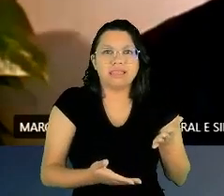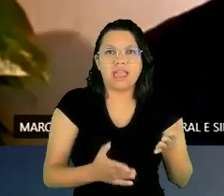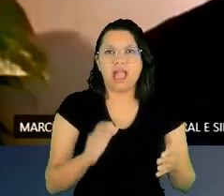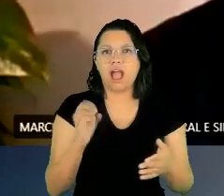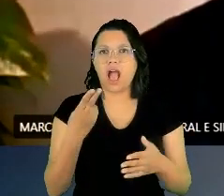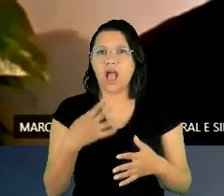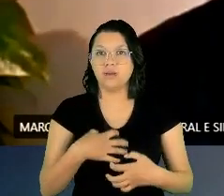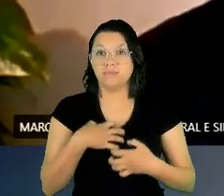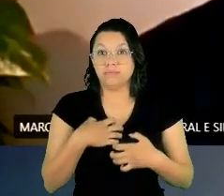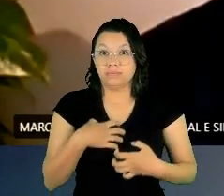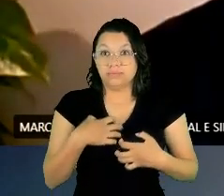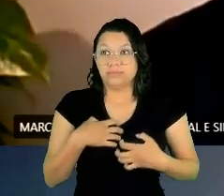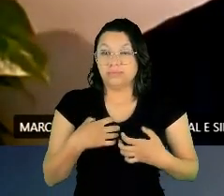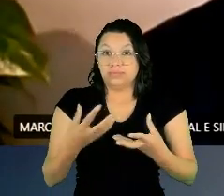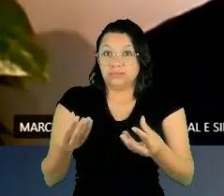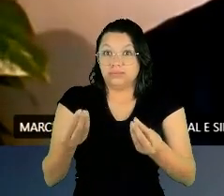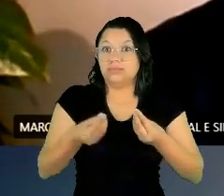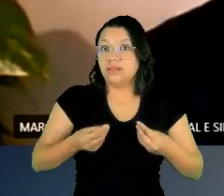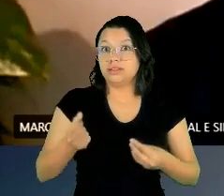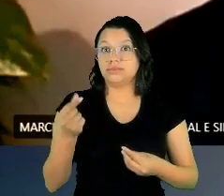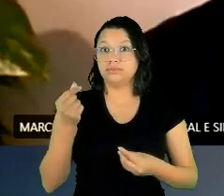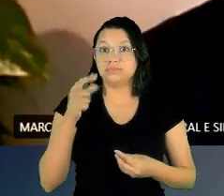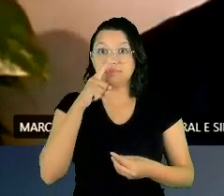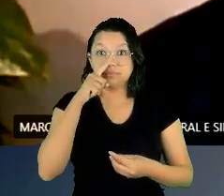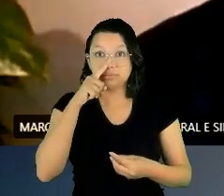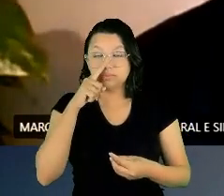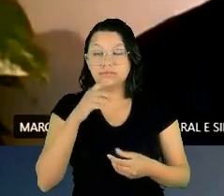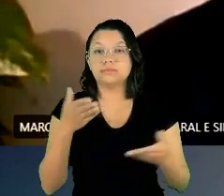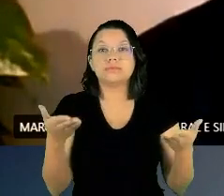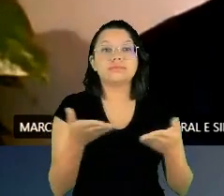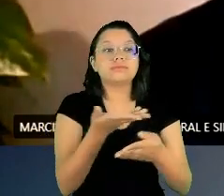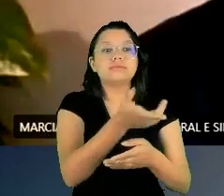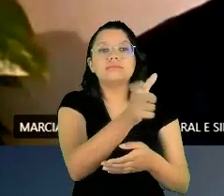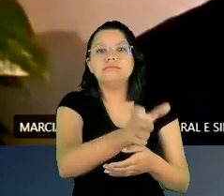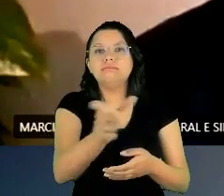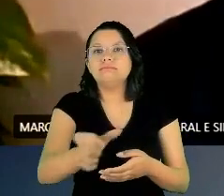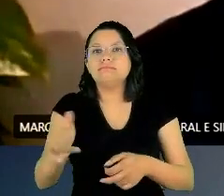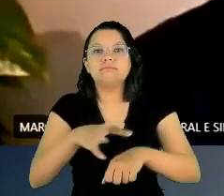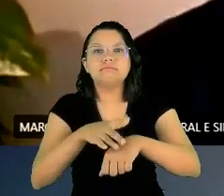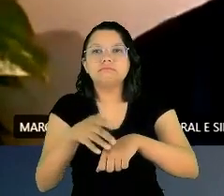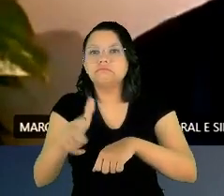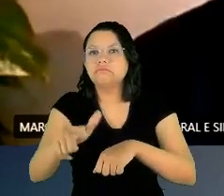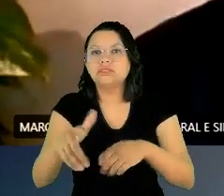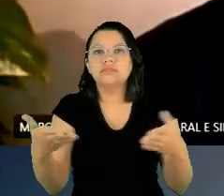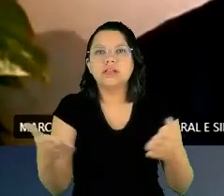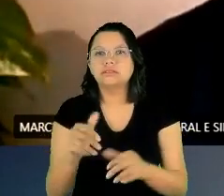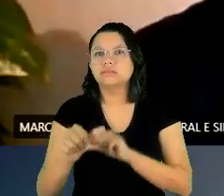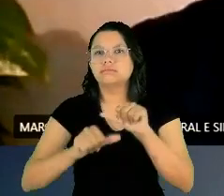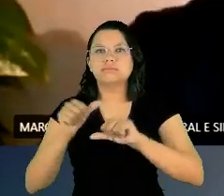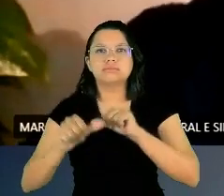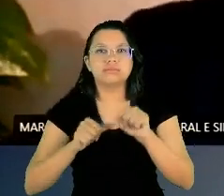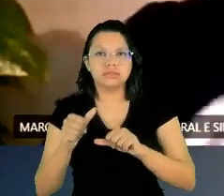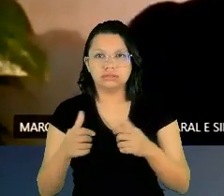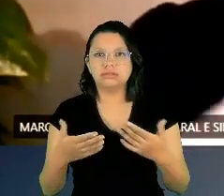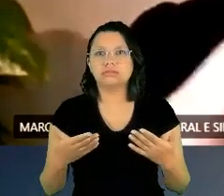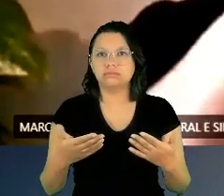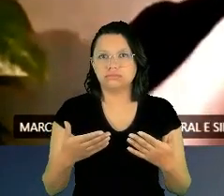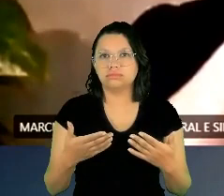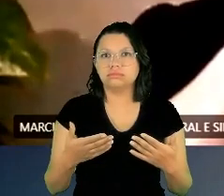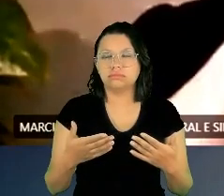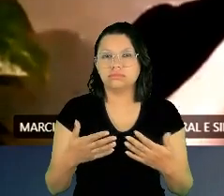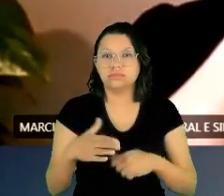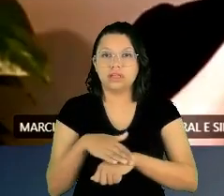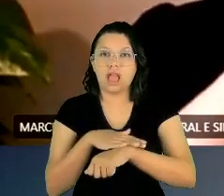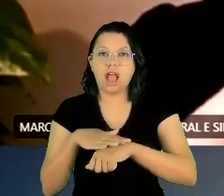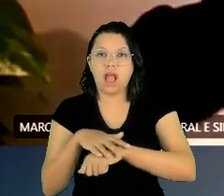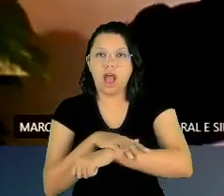medo, né, de perder ou de excitação para ganhar dinheiro, de risco, esses pacientes não tinham essa mudança da condutância